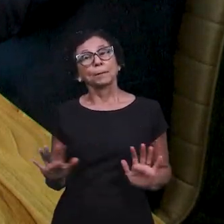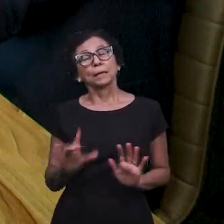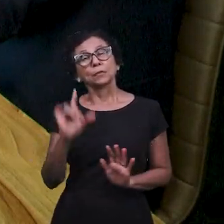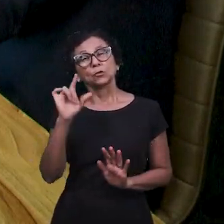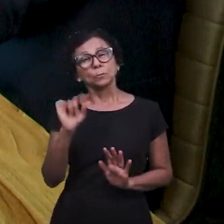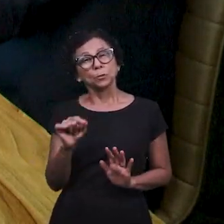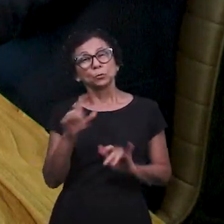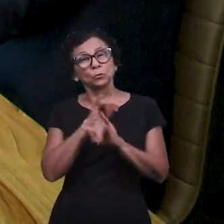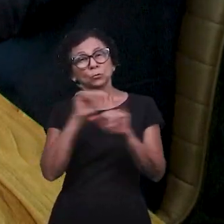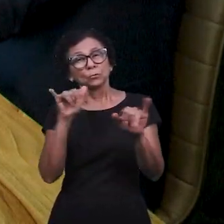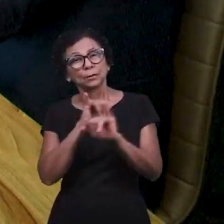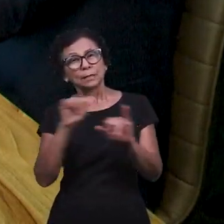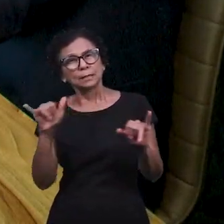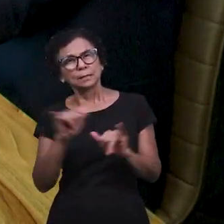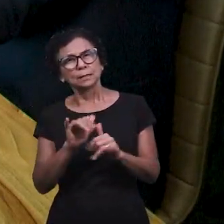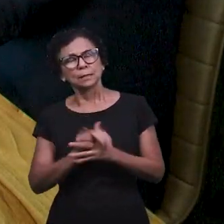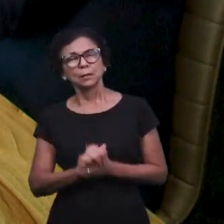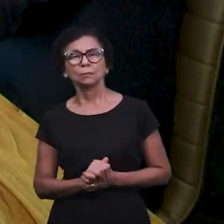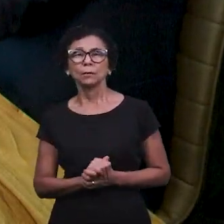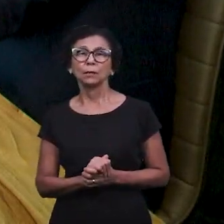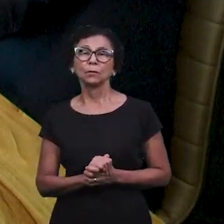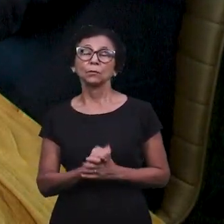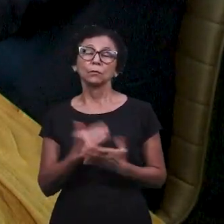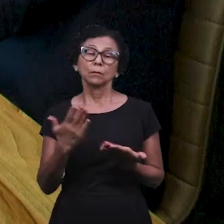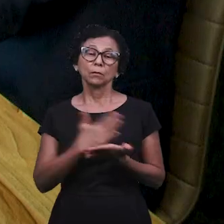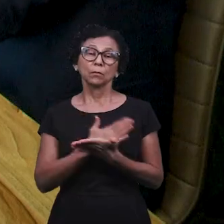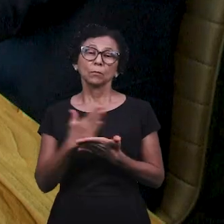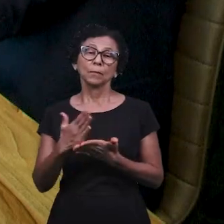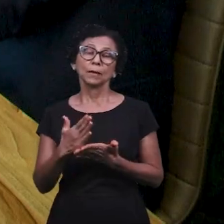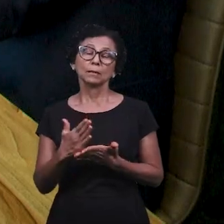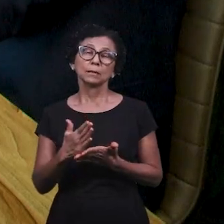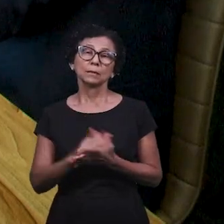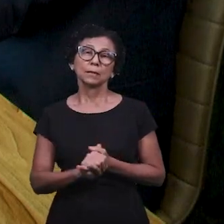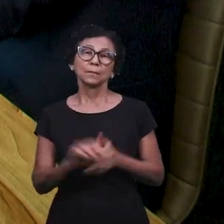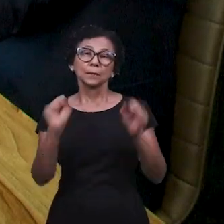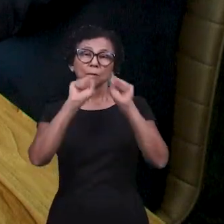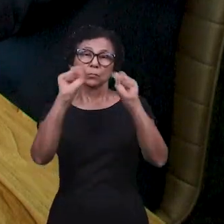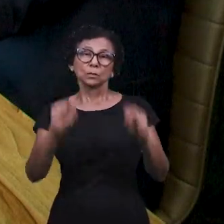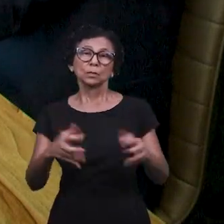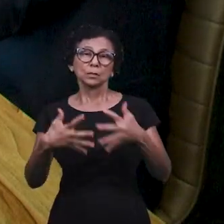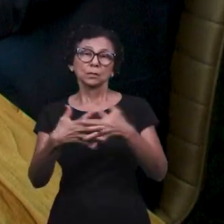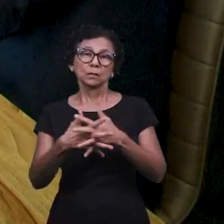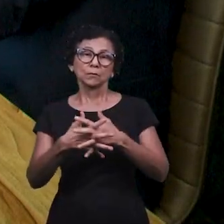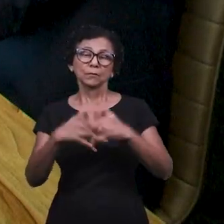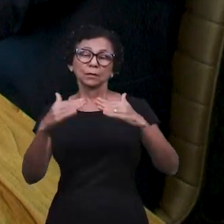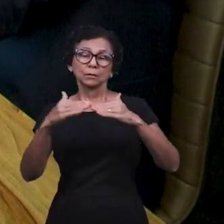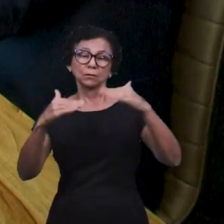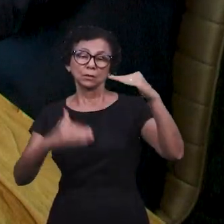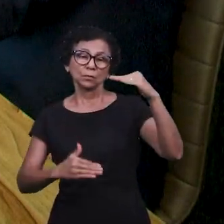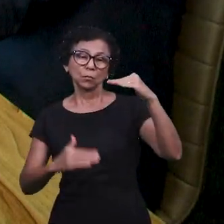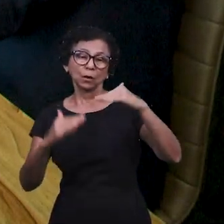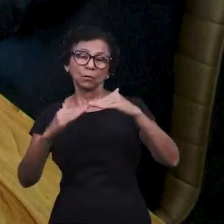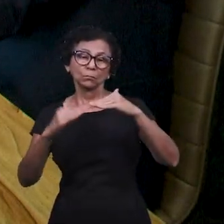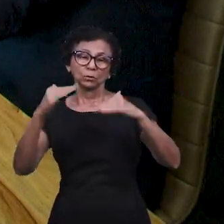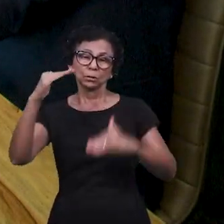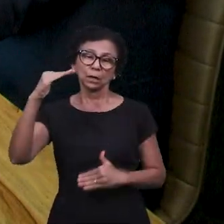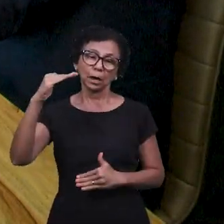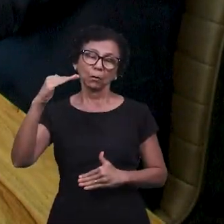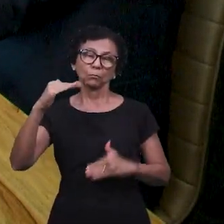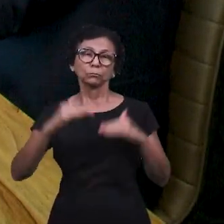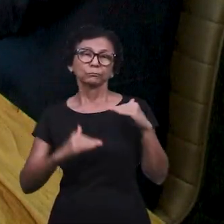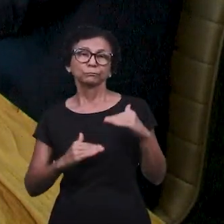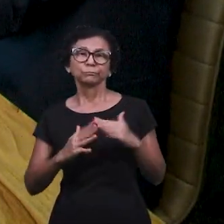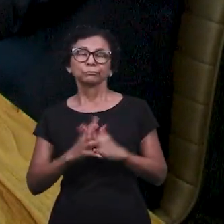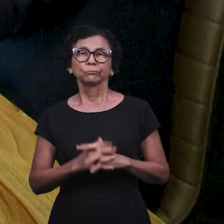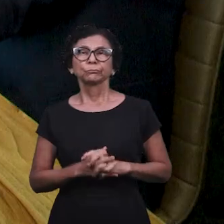passa a operar de maneira desigual, porque aí você tem empresas que não respeitam essas normas competindo com empresas que estão tentando